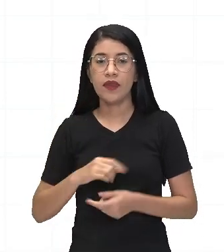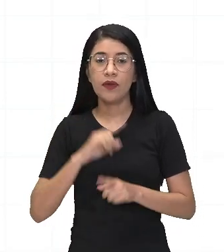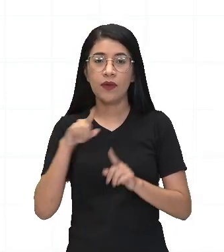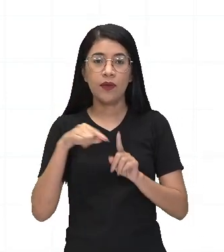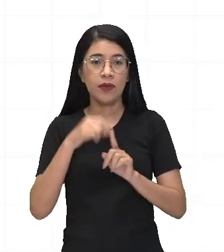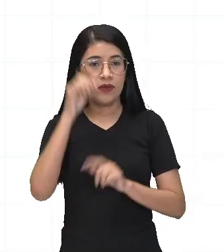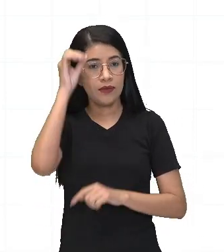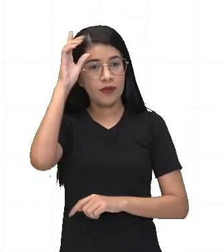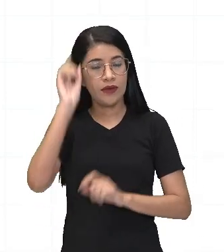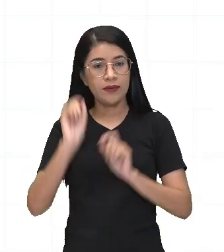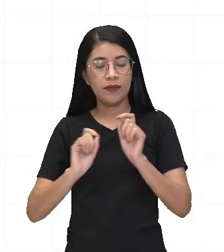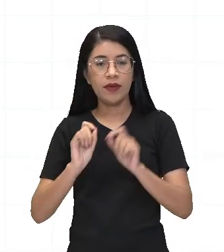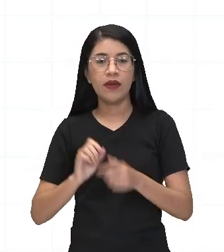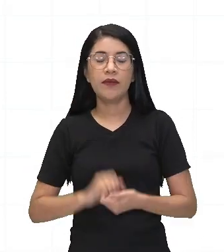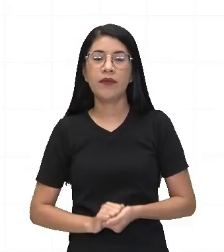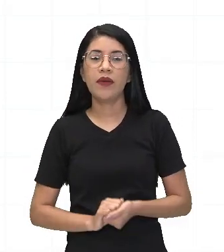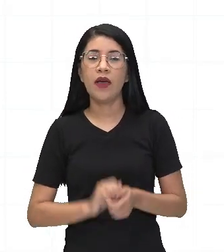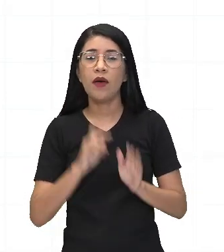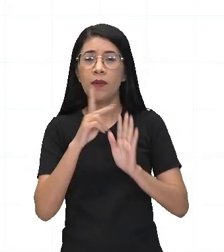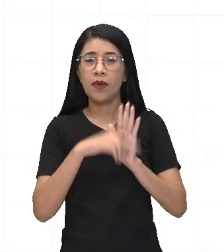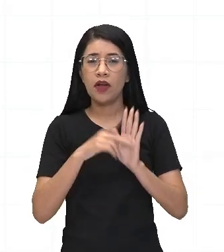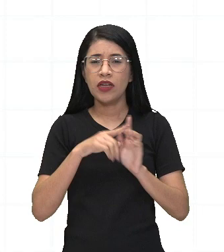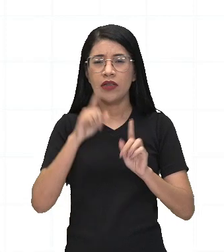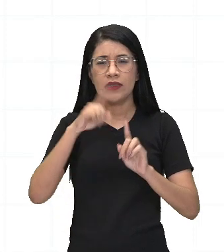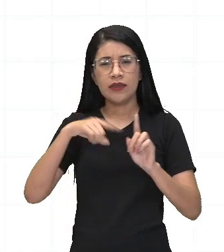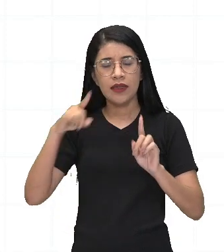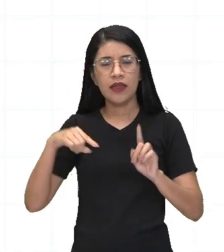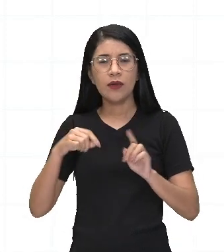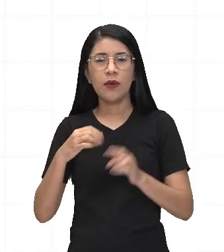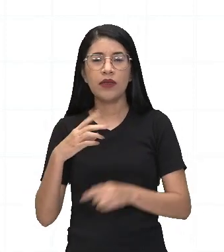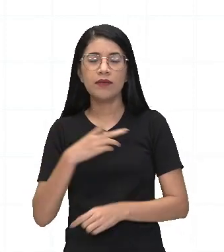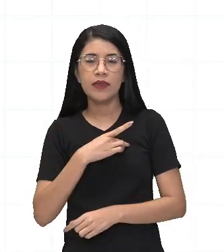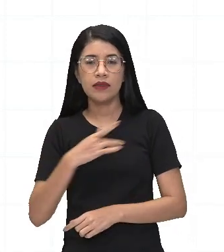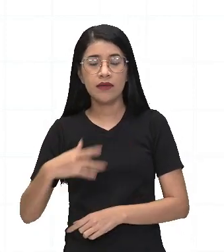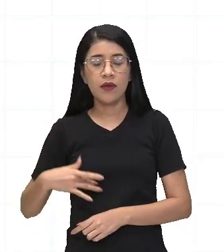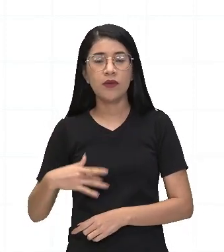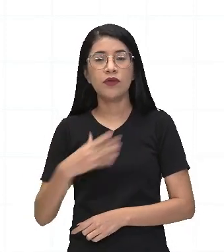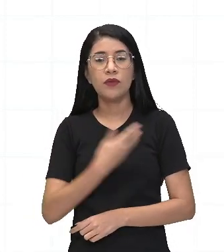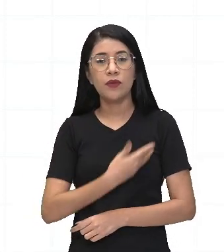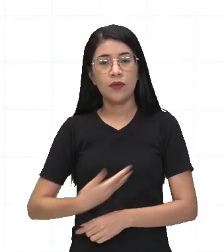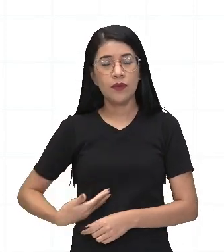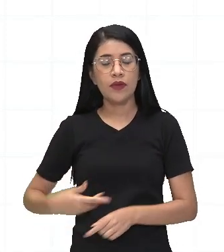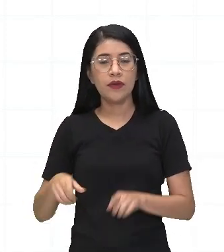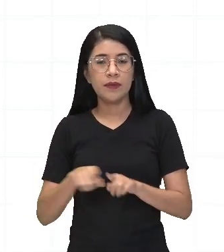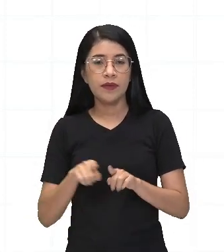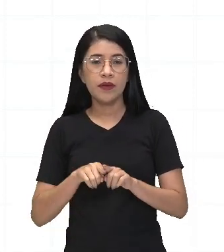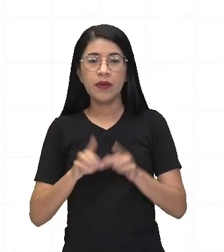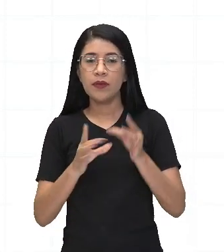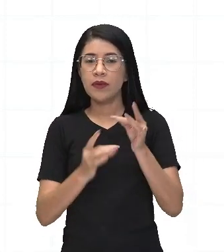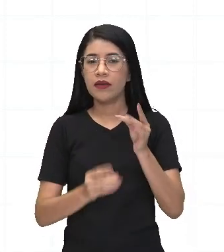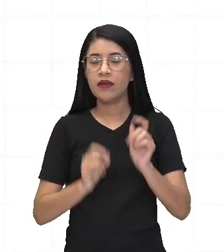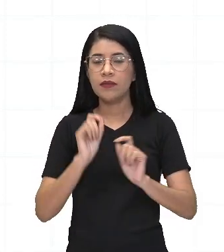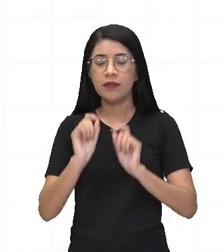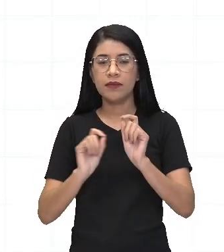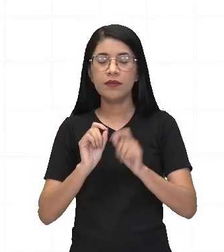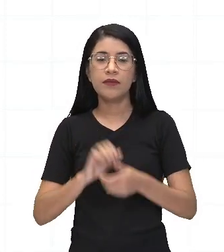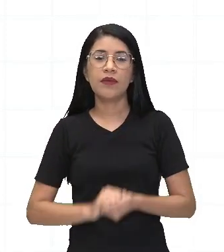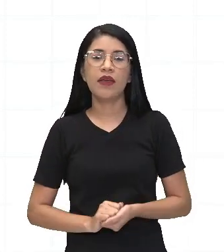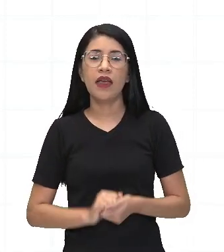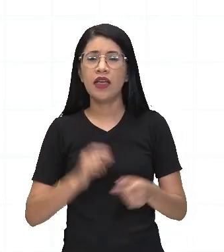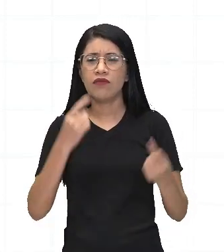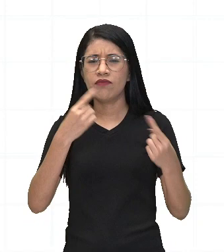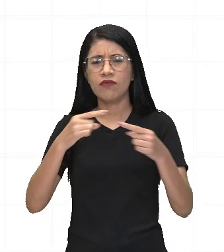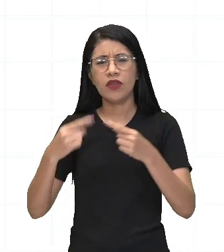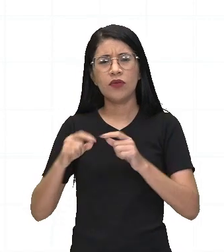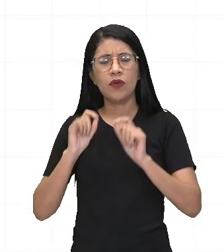de conhecimento, programas e indicadores de saúde pública. E no detalhamento nós vamos aí discutir um